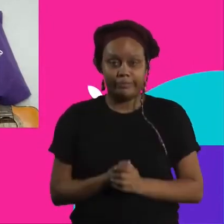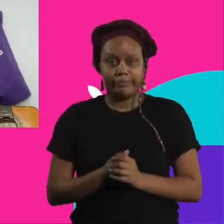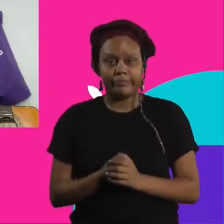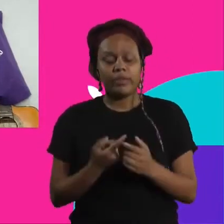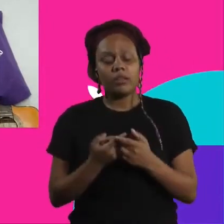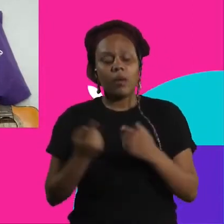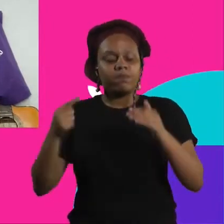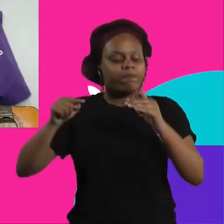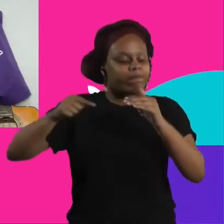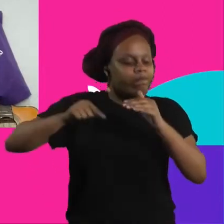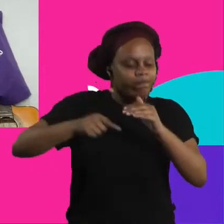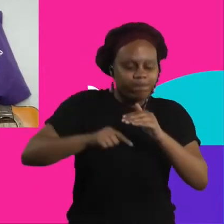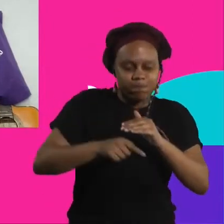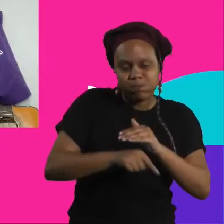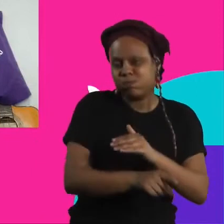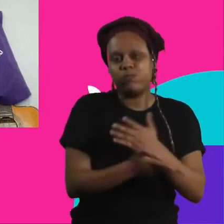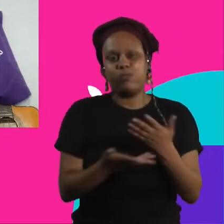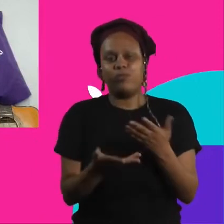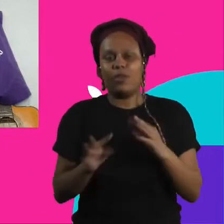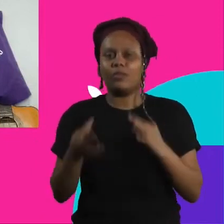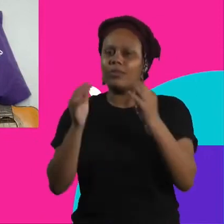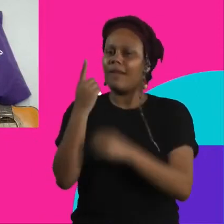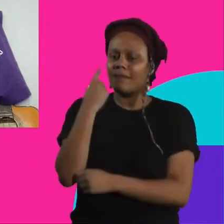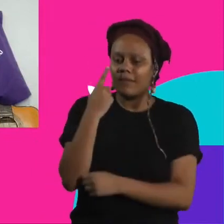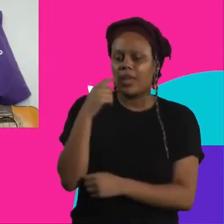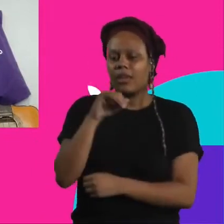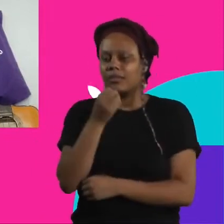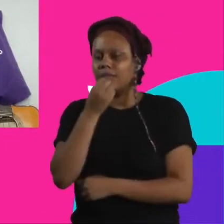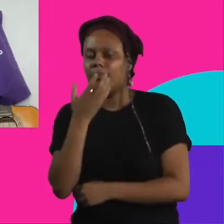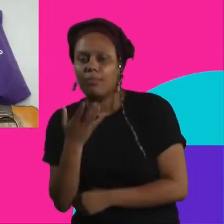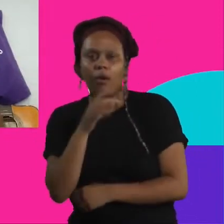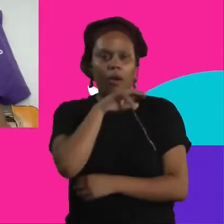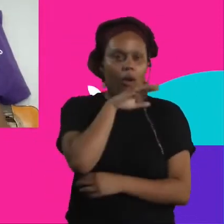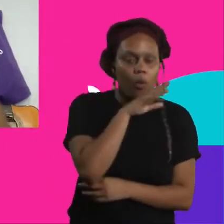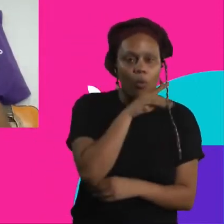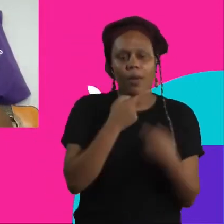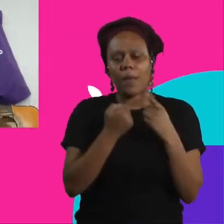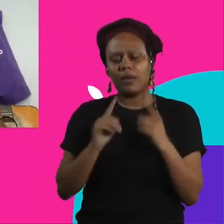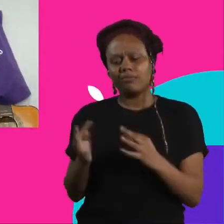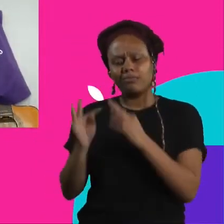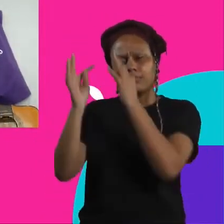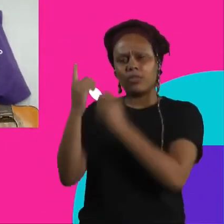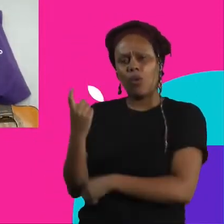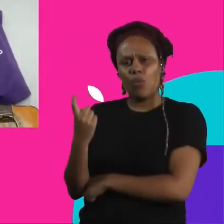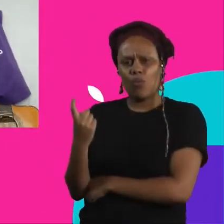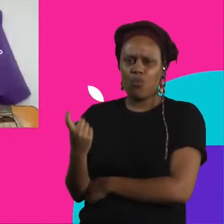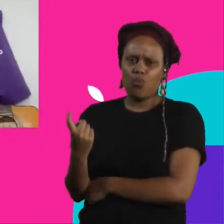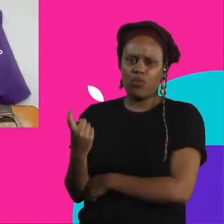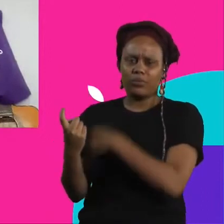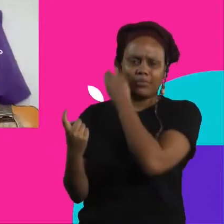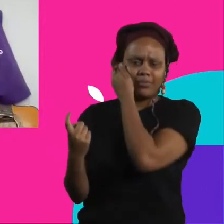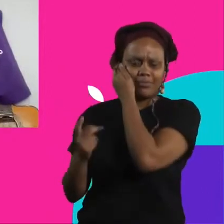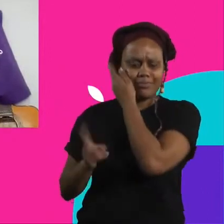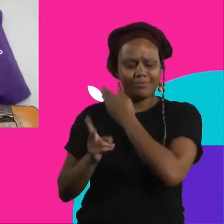numa tecnologia ou em outra, ver o que funciona melhor, mas a tecnologia sozinha, ela tende a reproduzir o que a